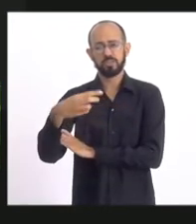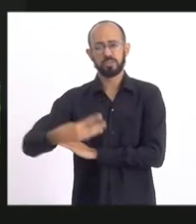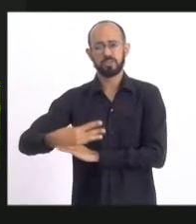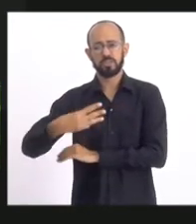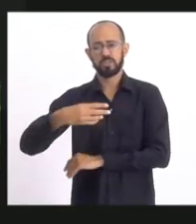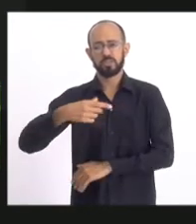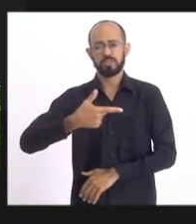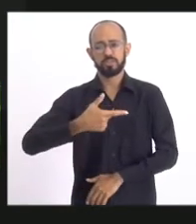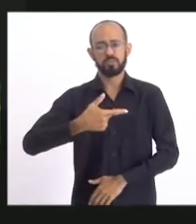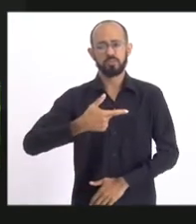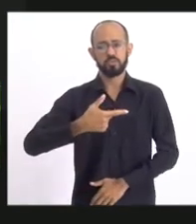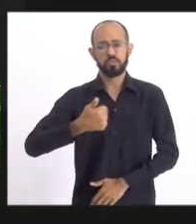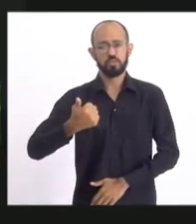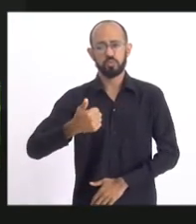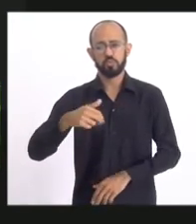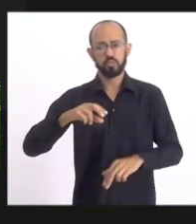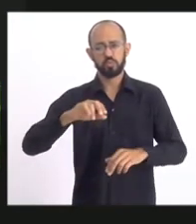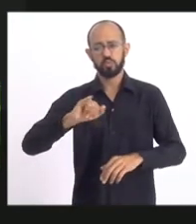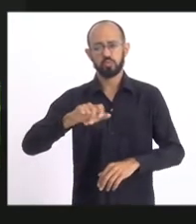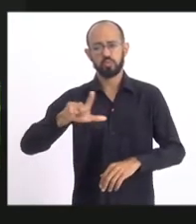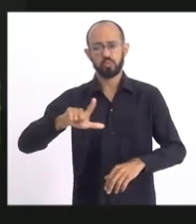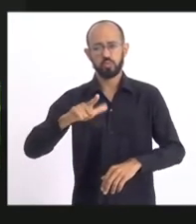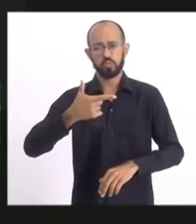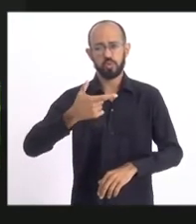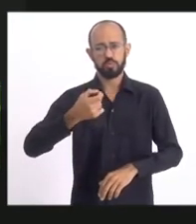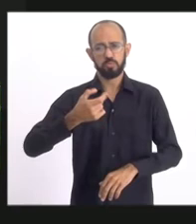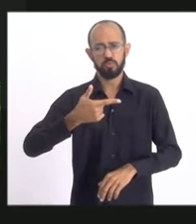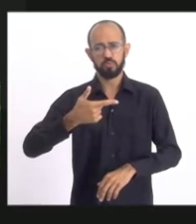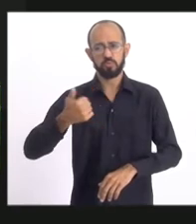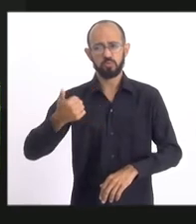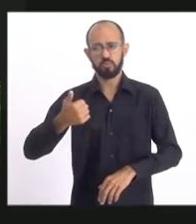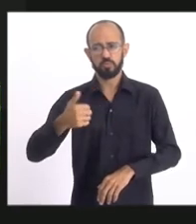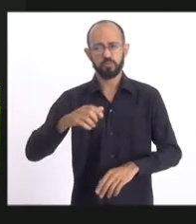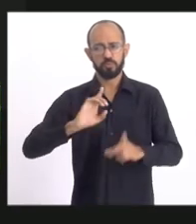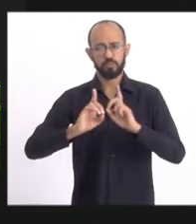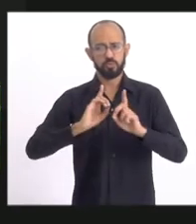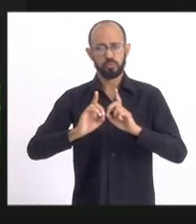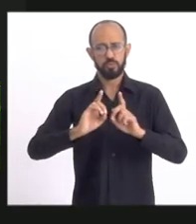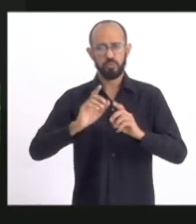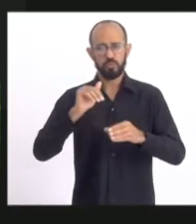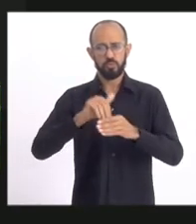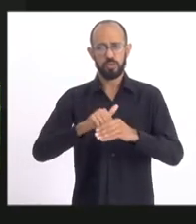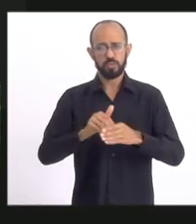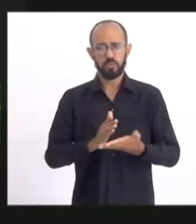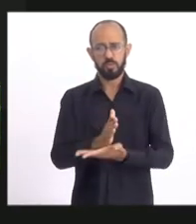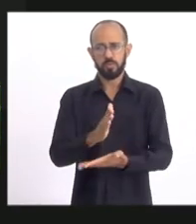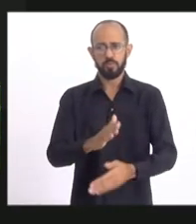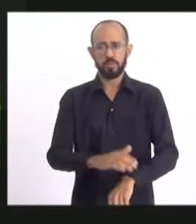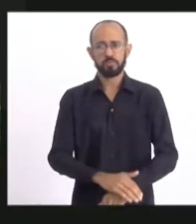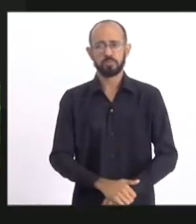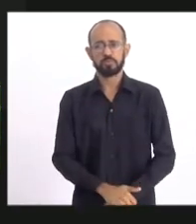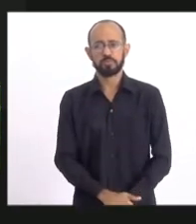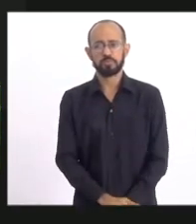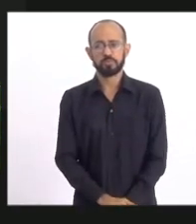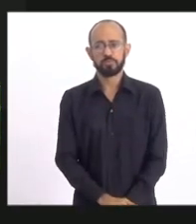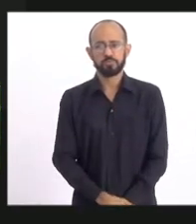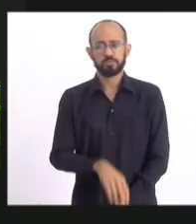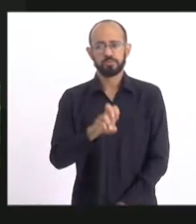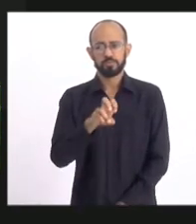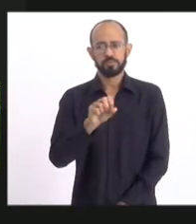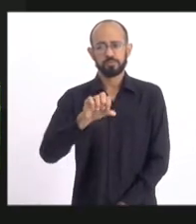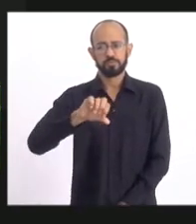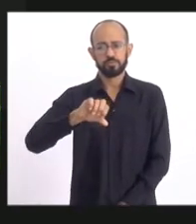9373 de 21 de julho de 21. Discussão em votação aprovado.